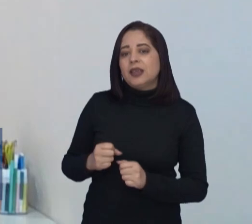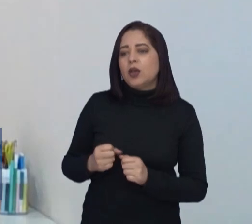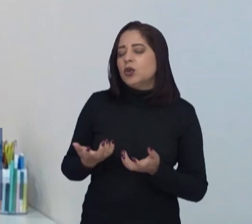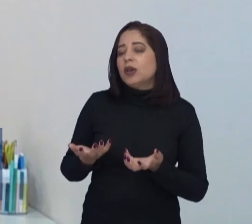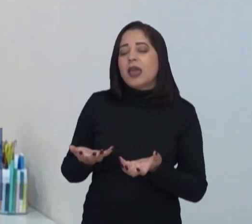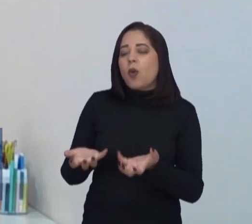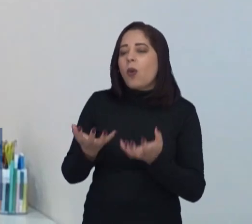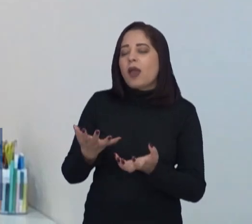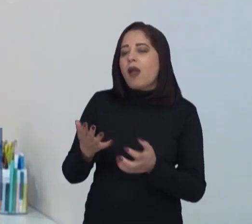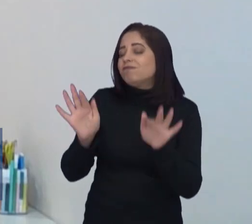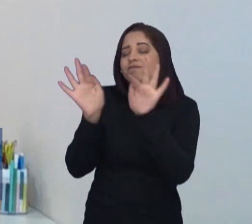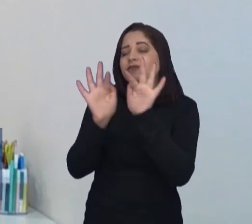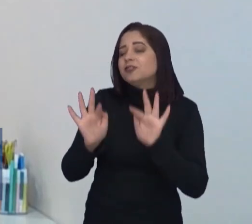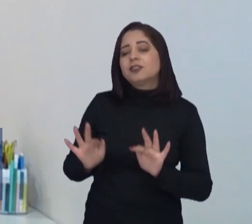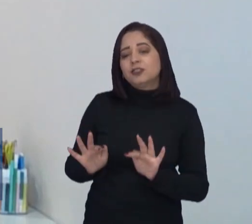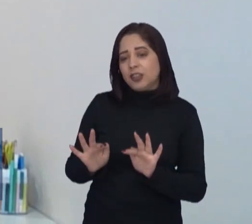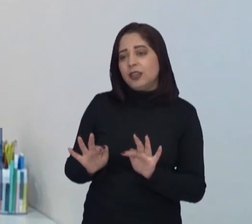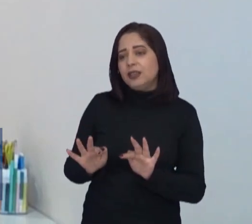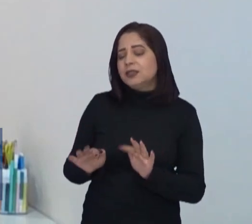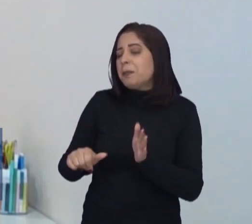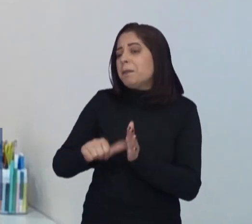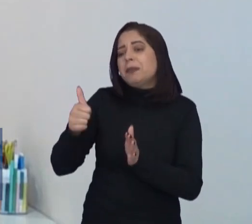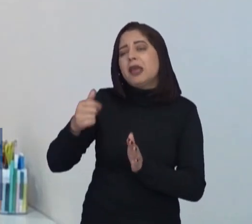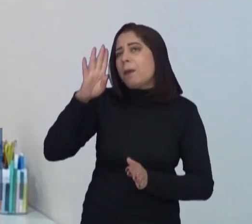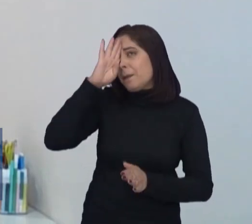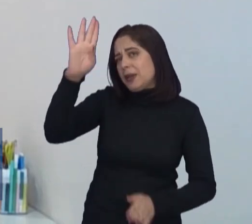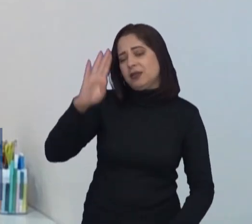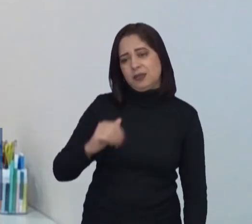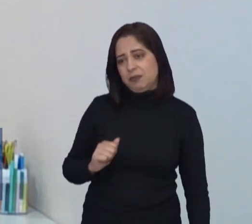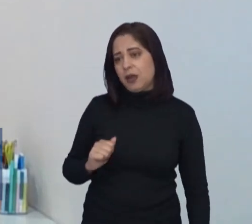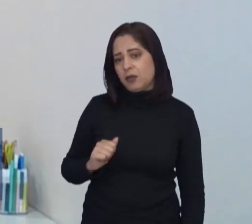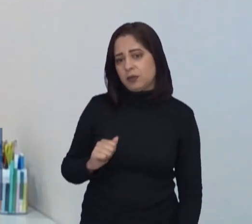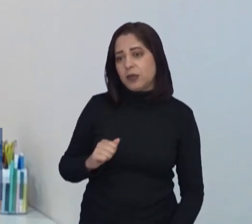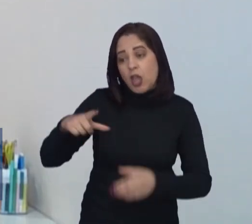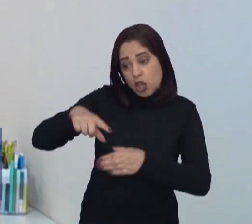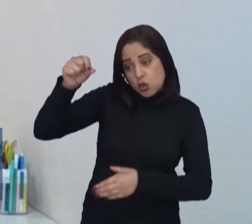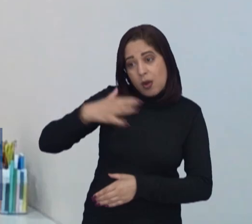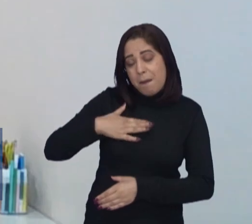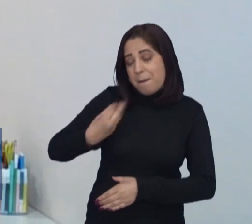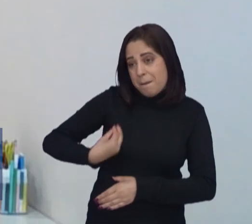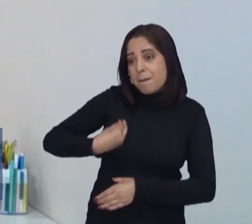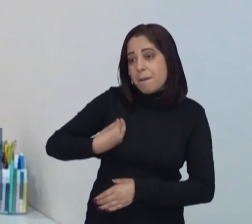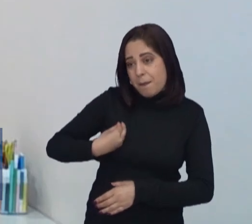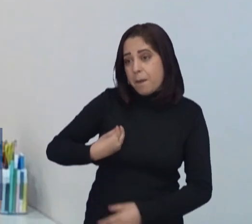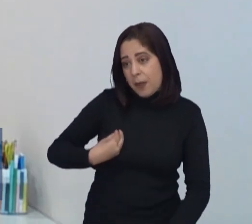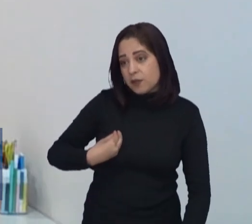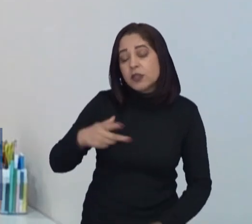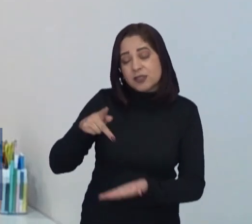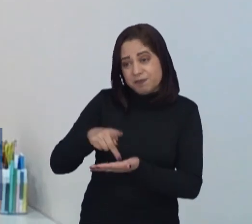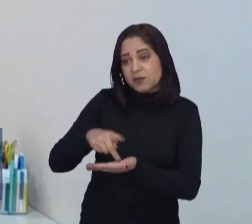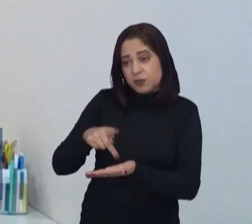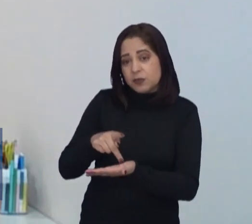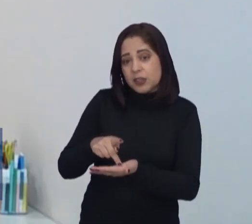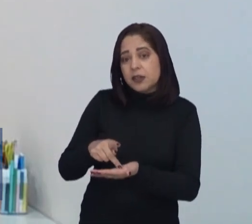realizar o sonho deles, né? Você precisa ser feliz dentro daquilo que você escolheu, dentro daquilo que é a sua realidade, você